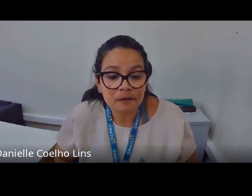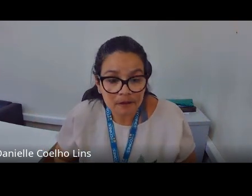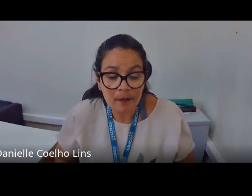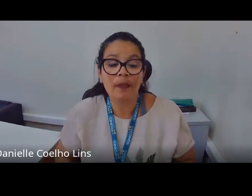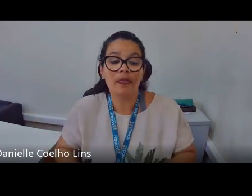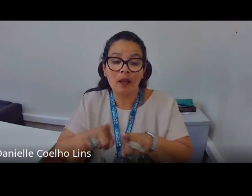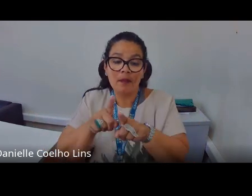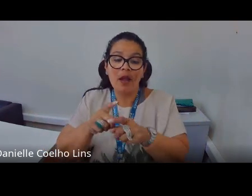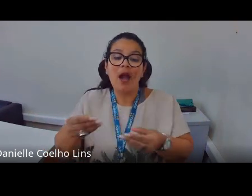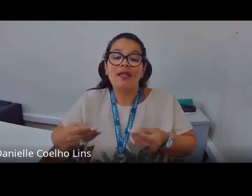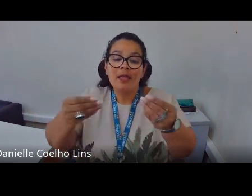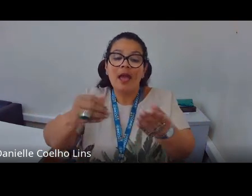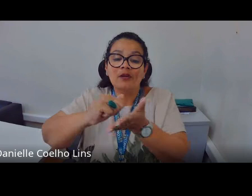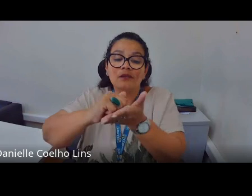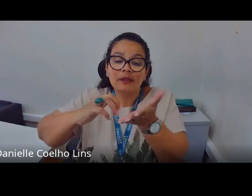sendo avaliado.